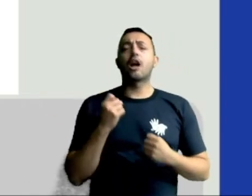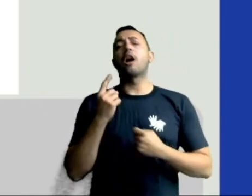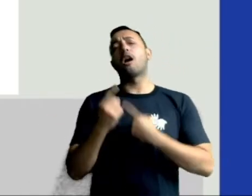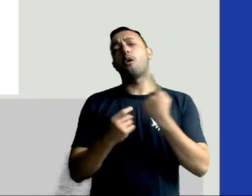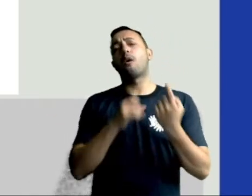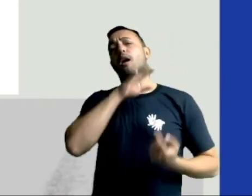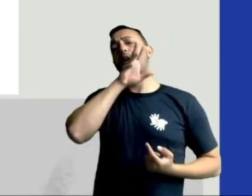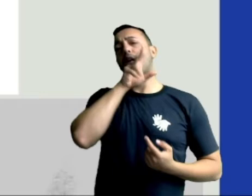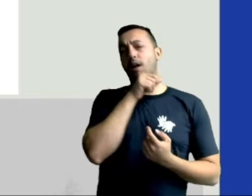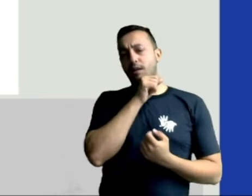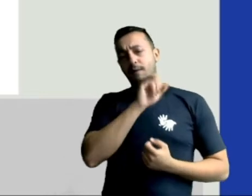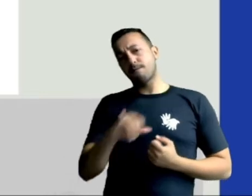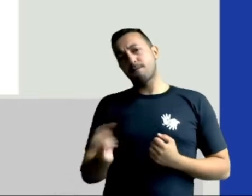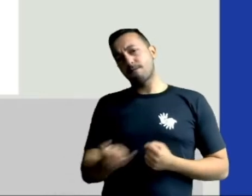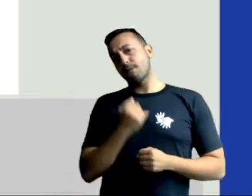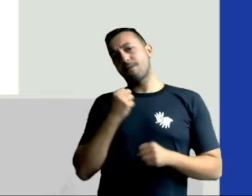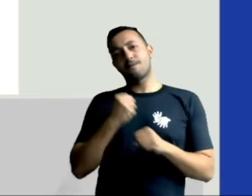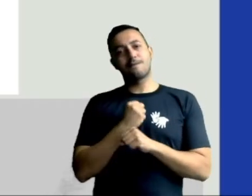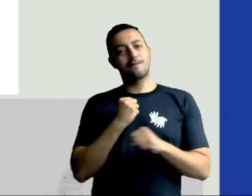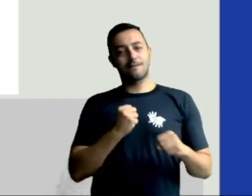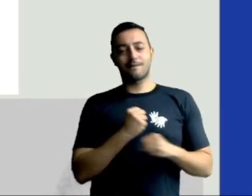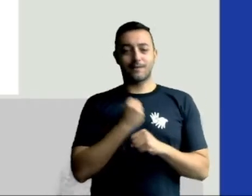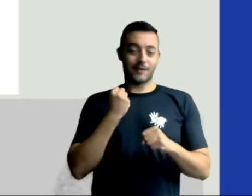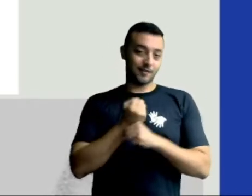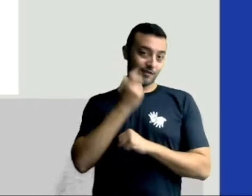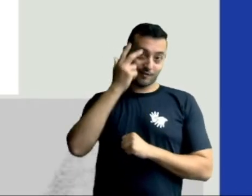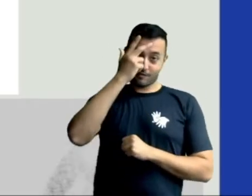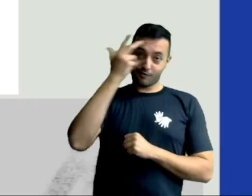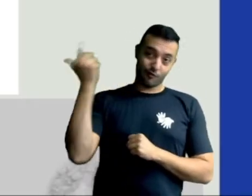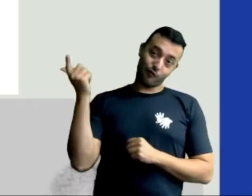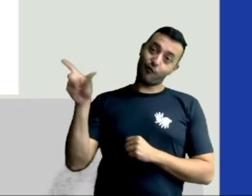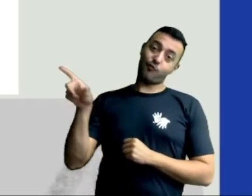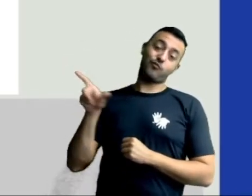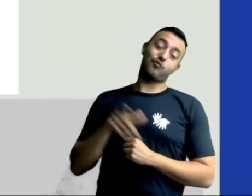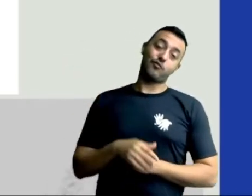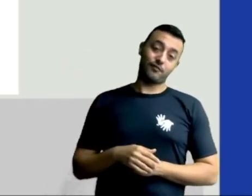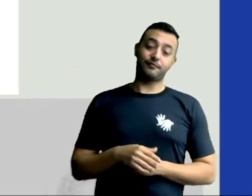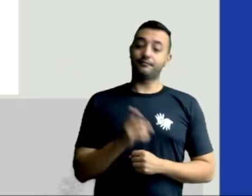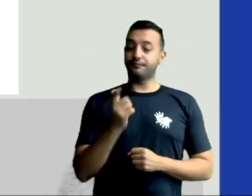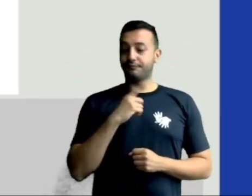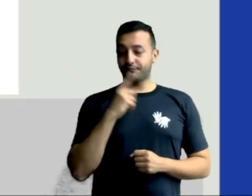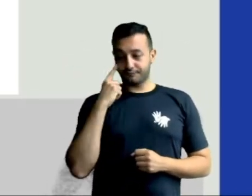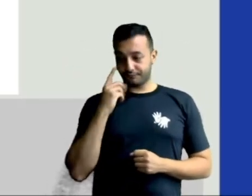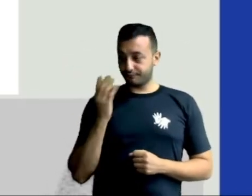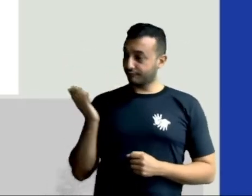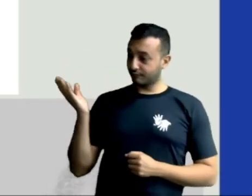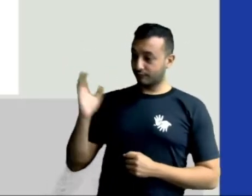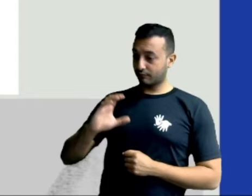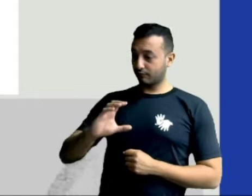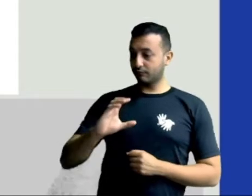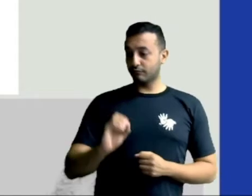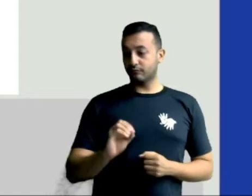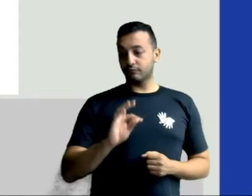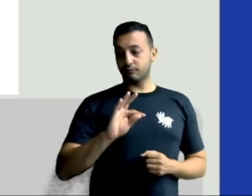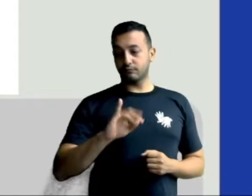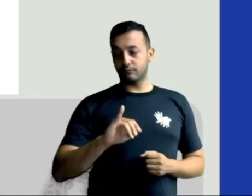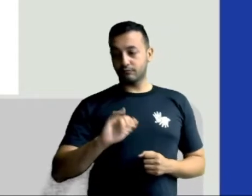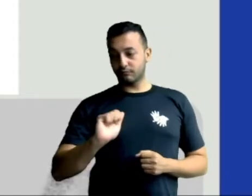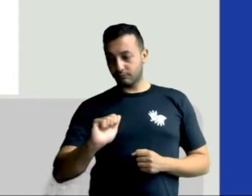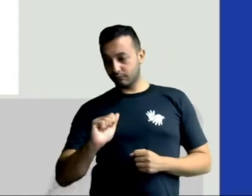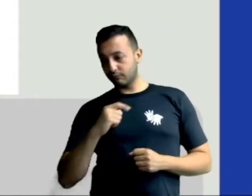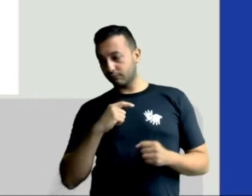se aproveitam de construções também feitas pelos outros, né? E tá ali, ó, olha essa cutia aí, ela usa